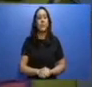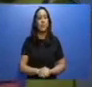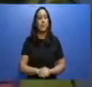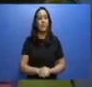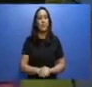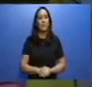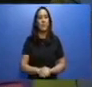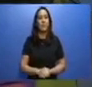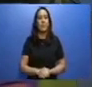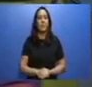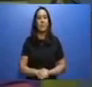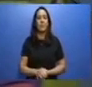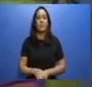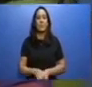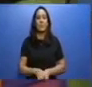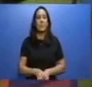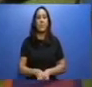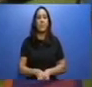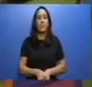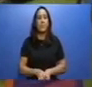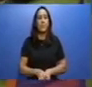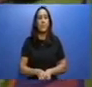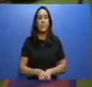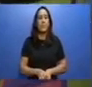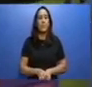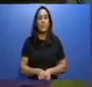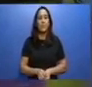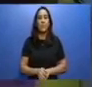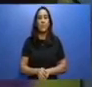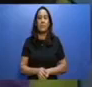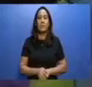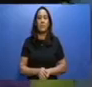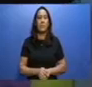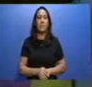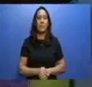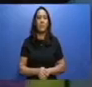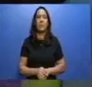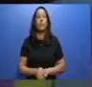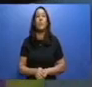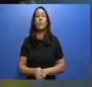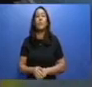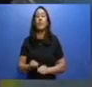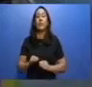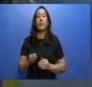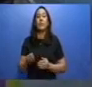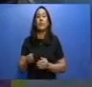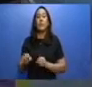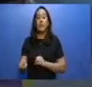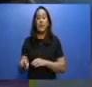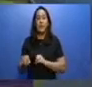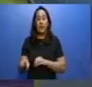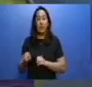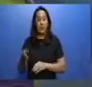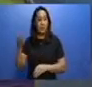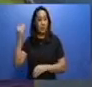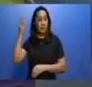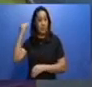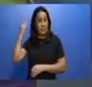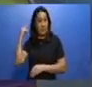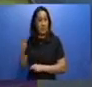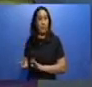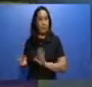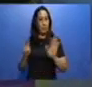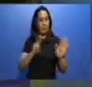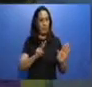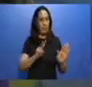pré-escola, a professora já ensinou algumas figuras. Na aula passada, nós estudamos os sólidos